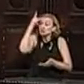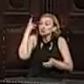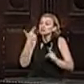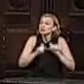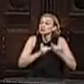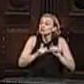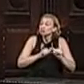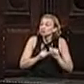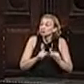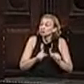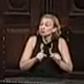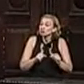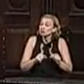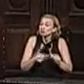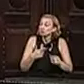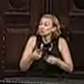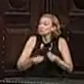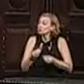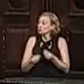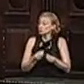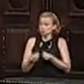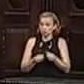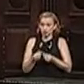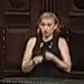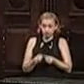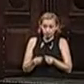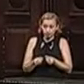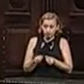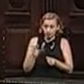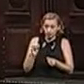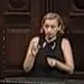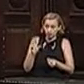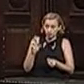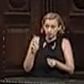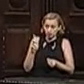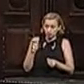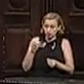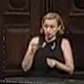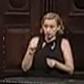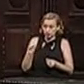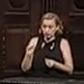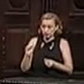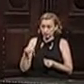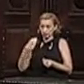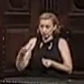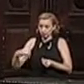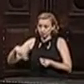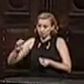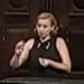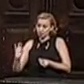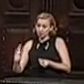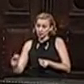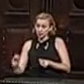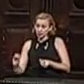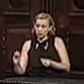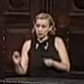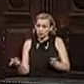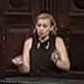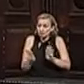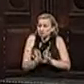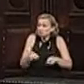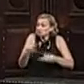despesa sem a necessária cobertura orçamentária. E o orçamento da cidade do Rio de Janeiro está fechado e não há